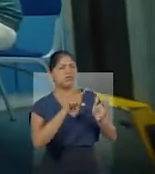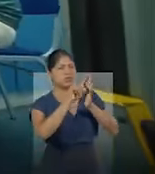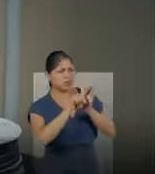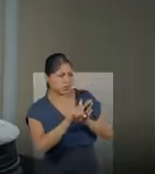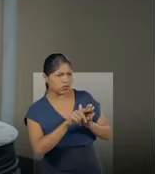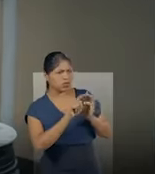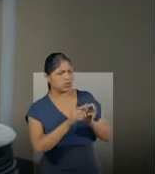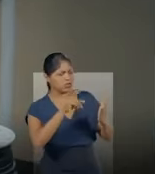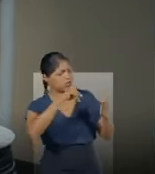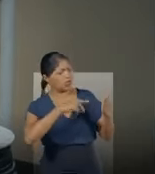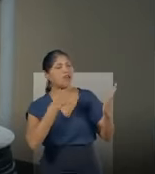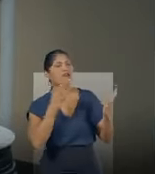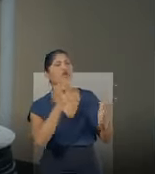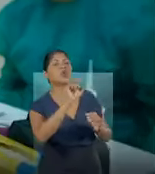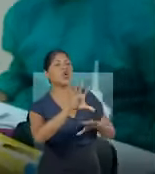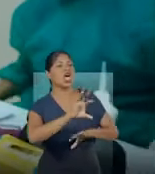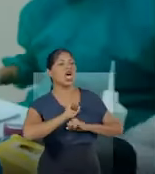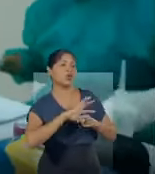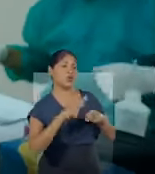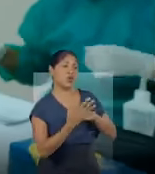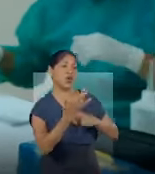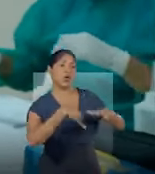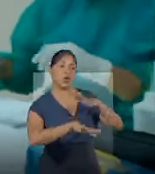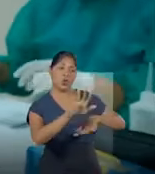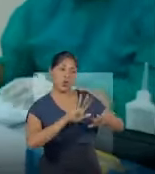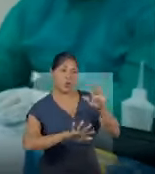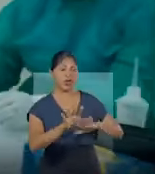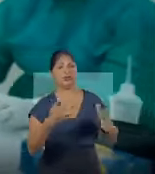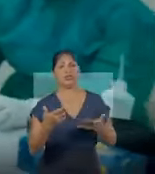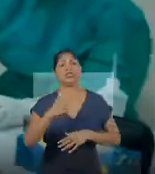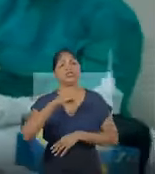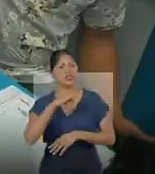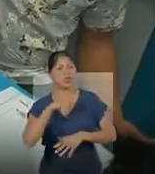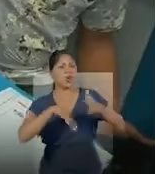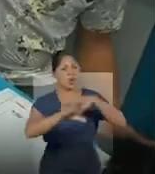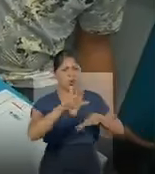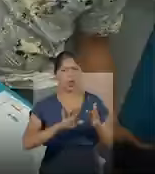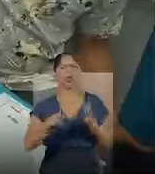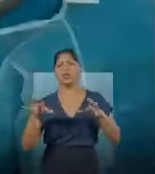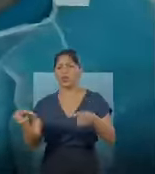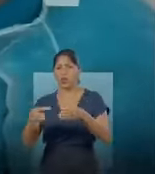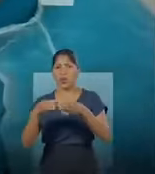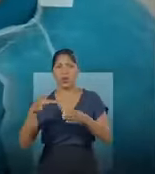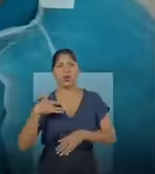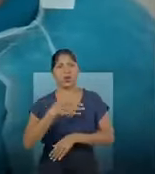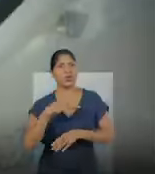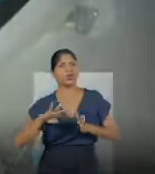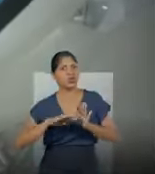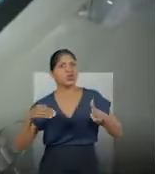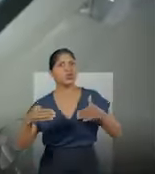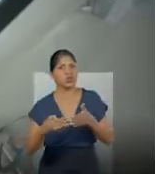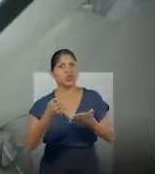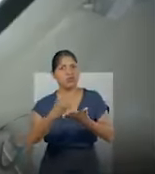a radiografia e ela disse realmente é Covid. E o cuidado com todo mundo, a gente sentia o cuidado tanto dos enfermeiros, técnicos de enfermagem,